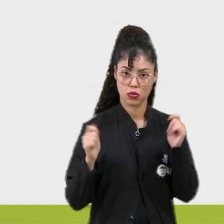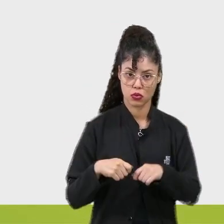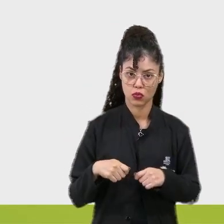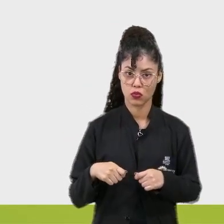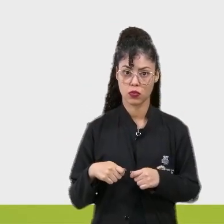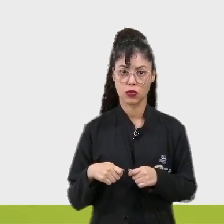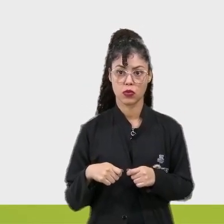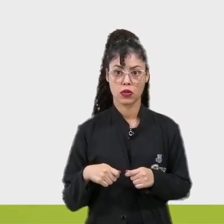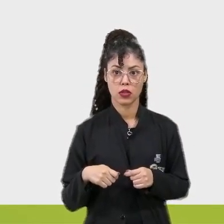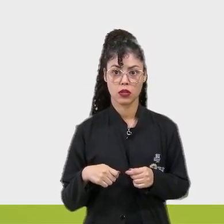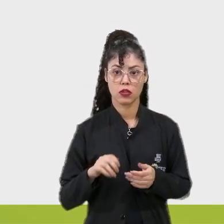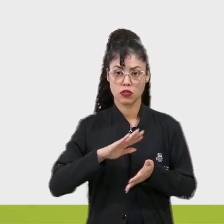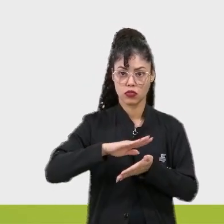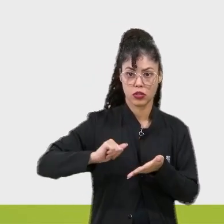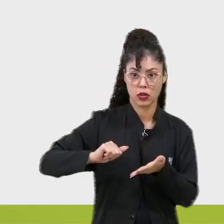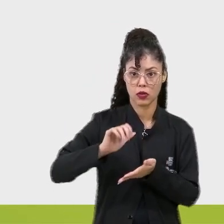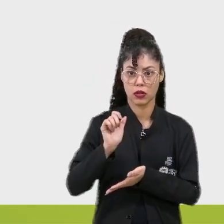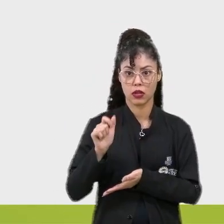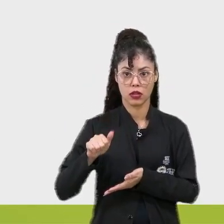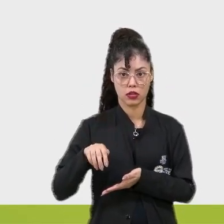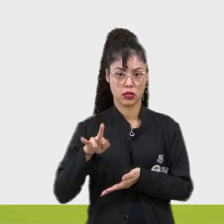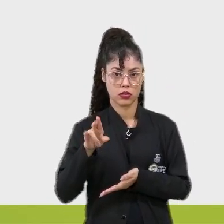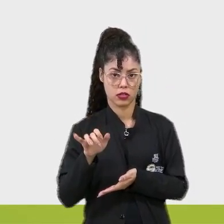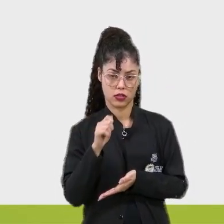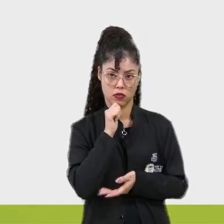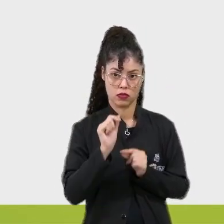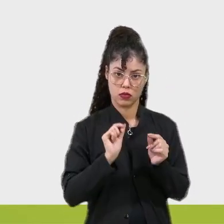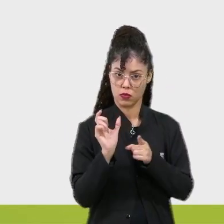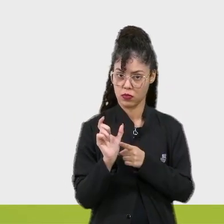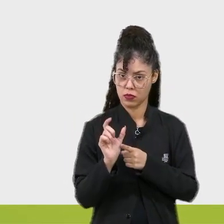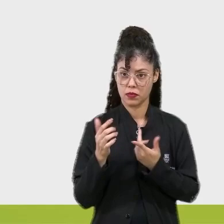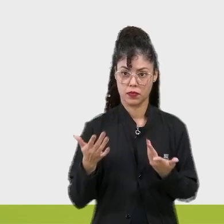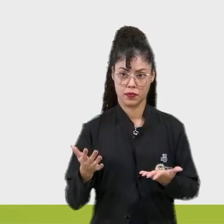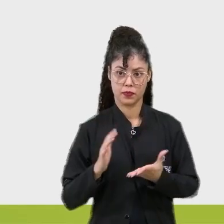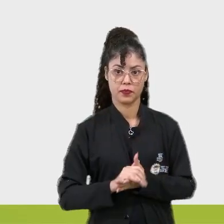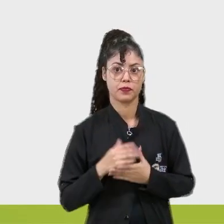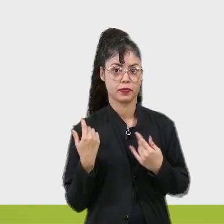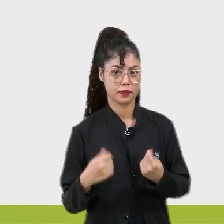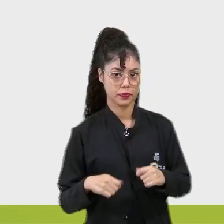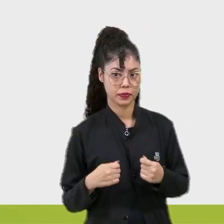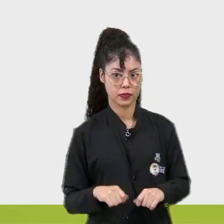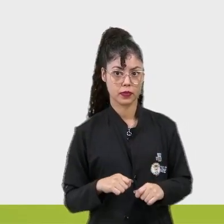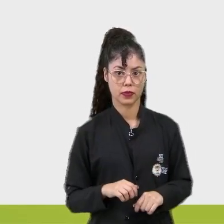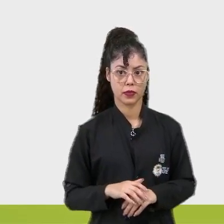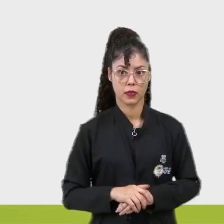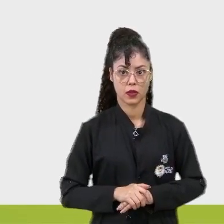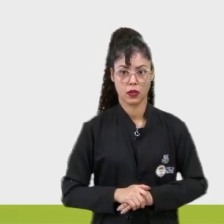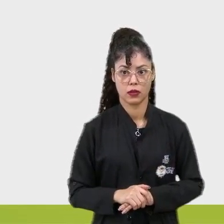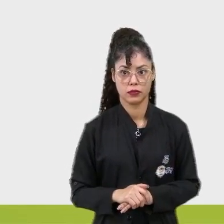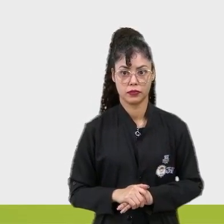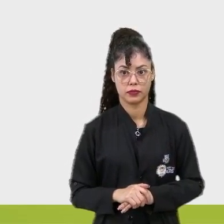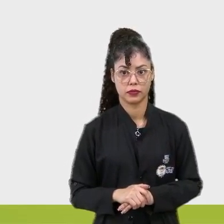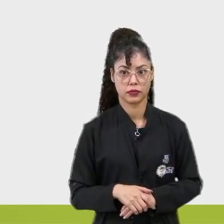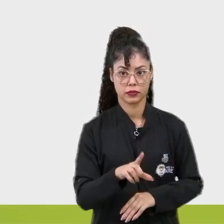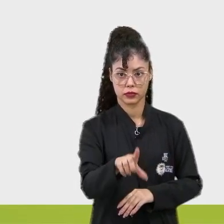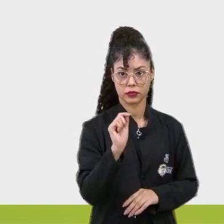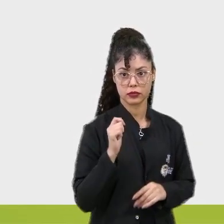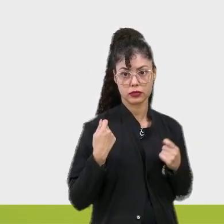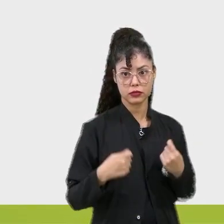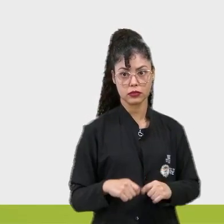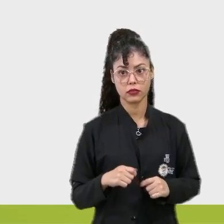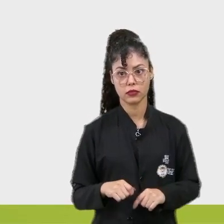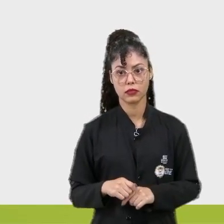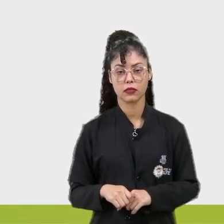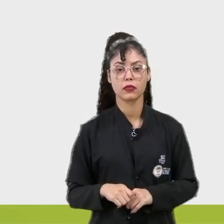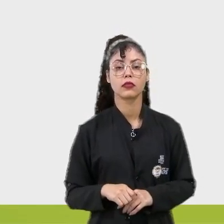por ocultar o agente. Por exemplo, é preciso tomar decisões